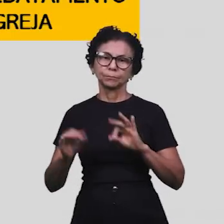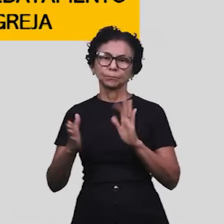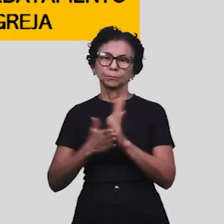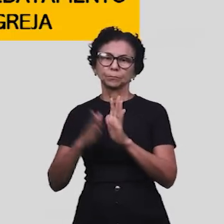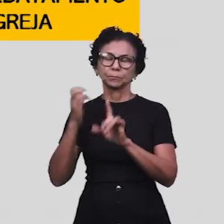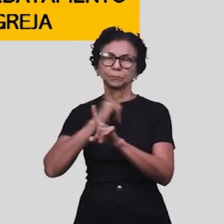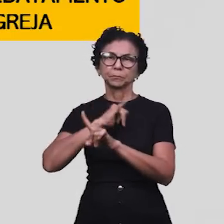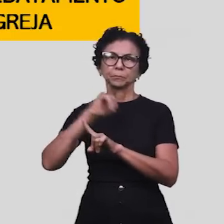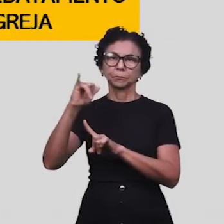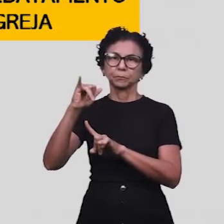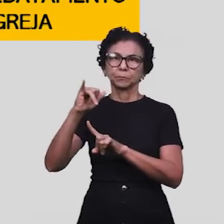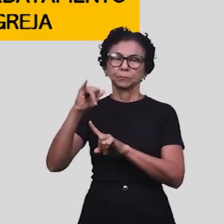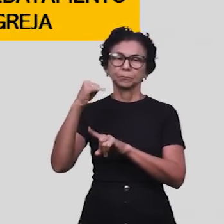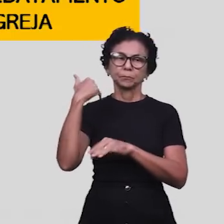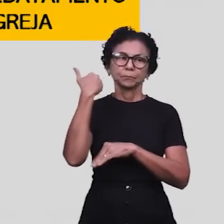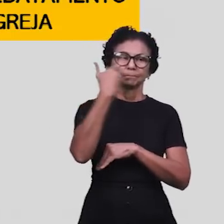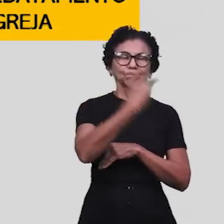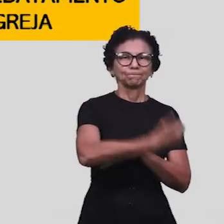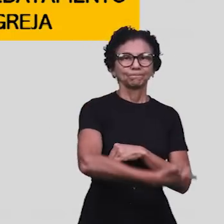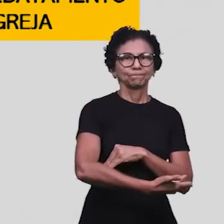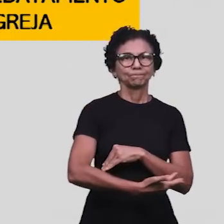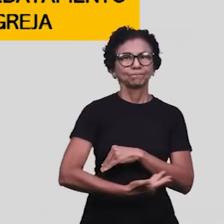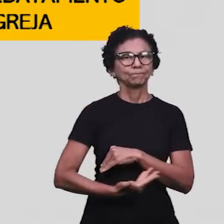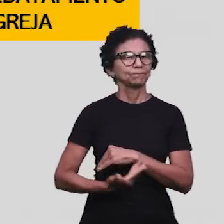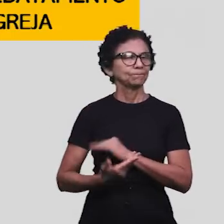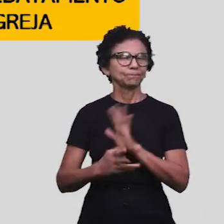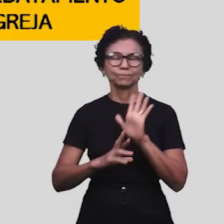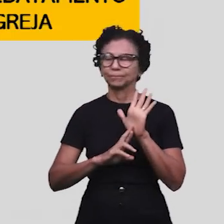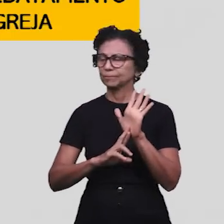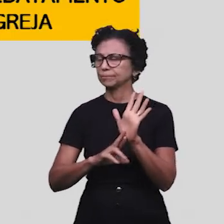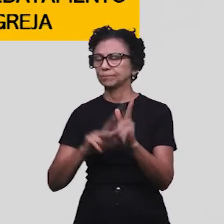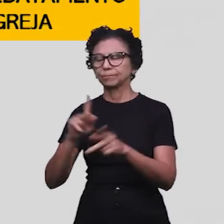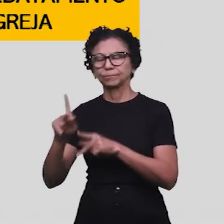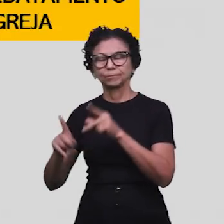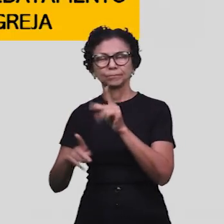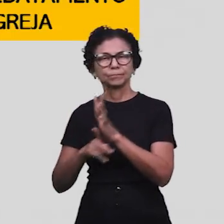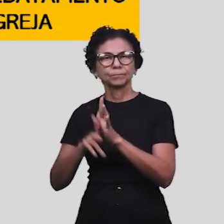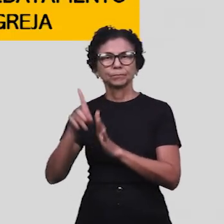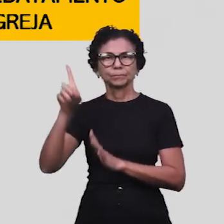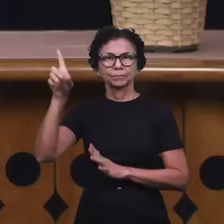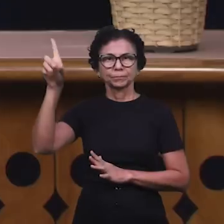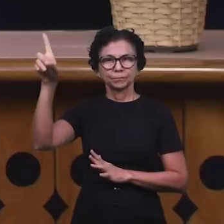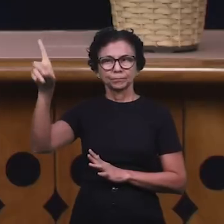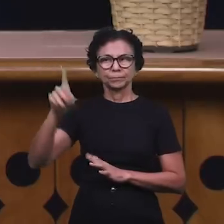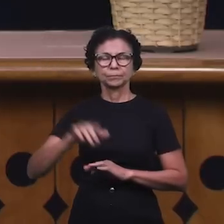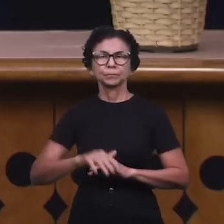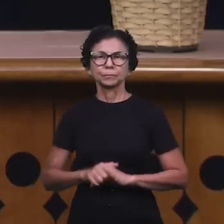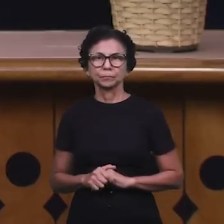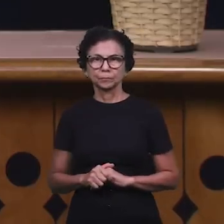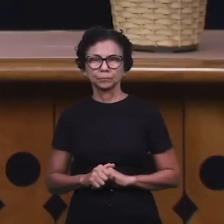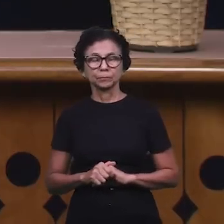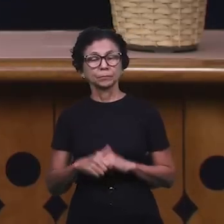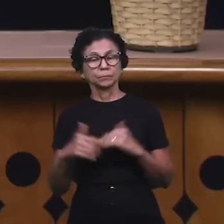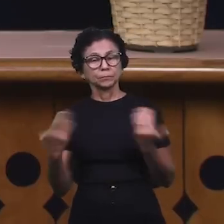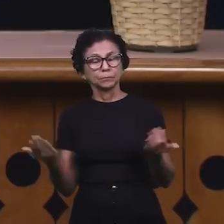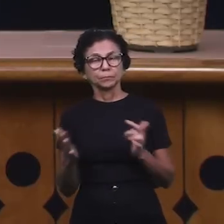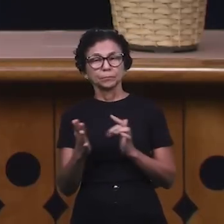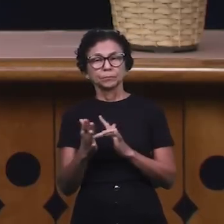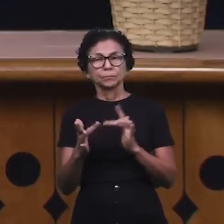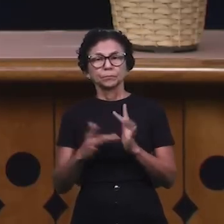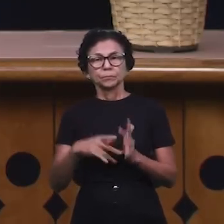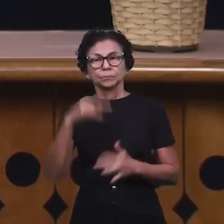de Deus. Deixou de representar o povo de Deus. Agora, depois de Jesus, homem, do acordo que ele fez,